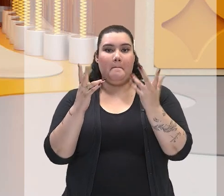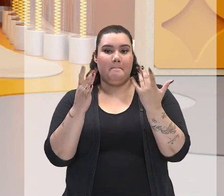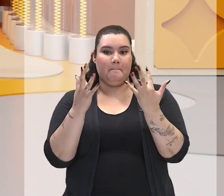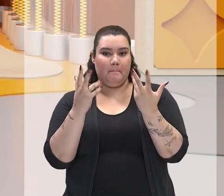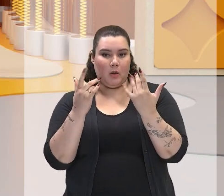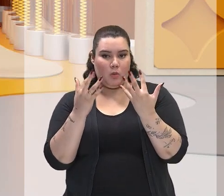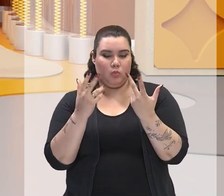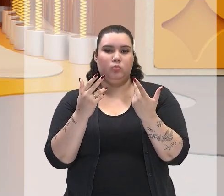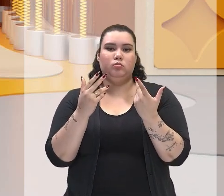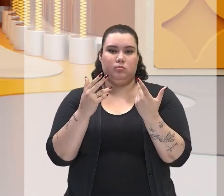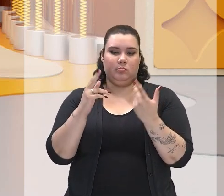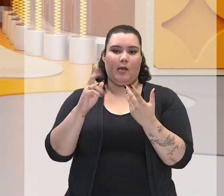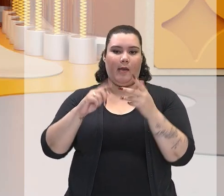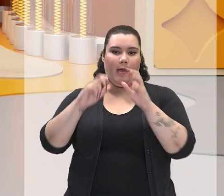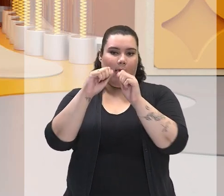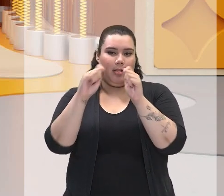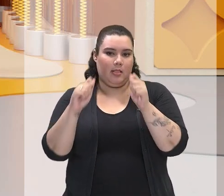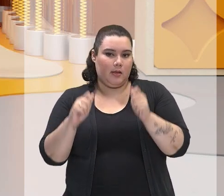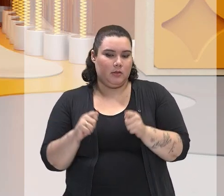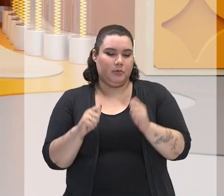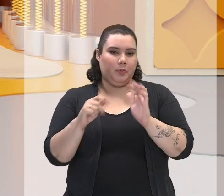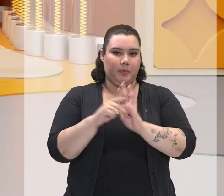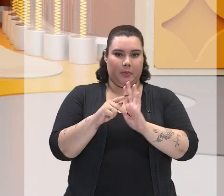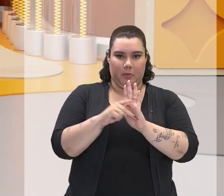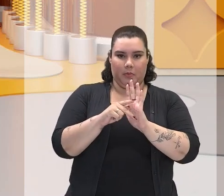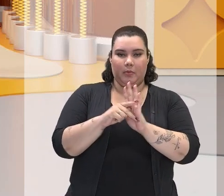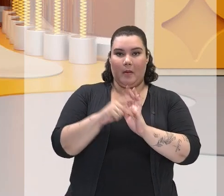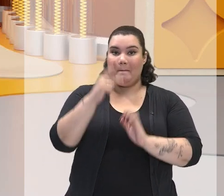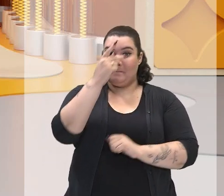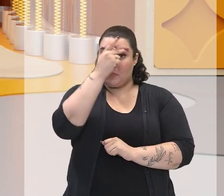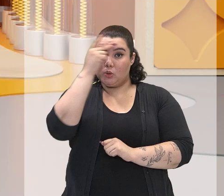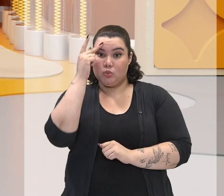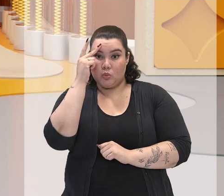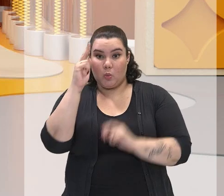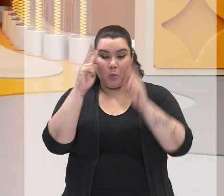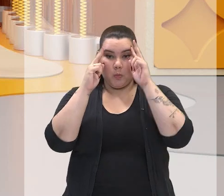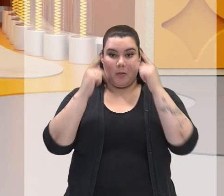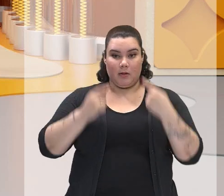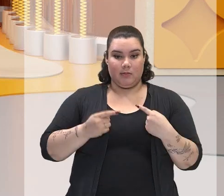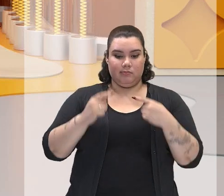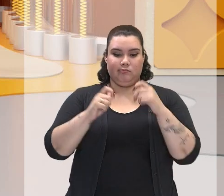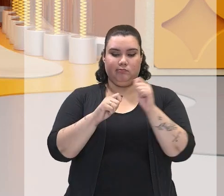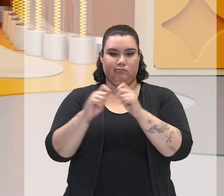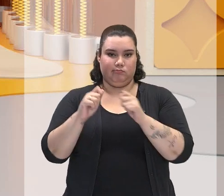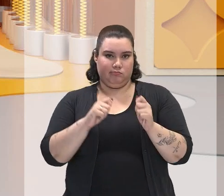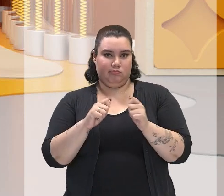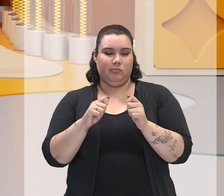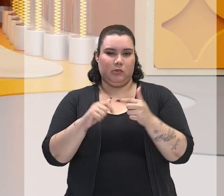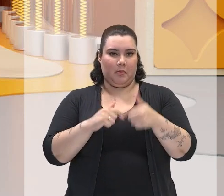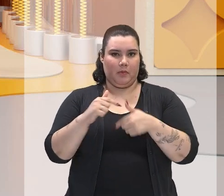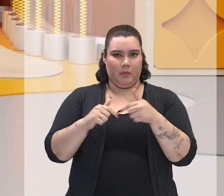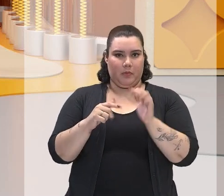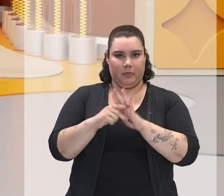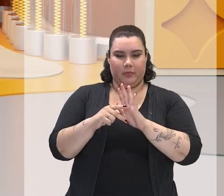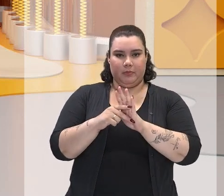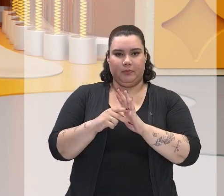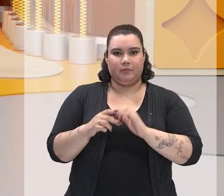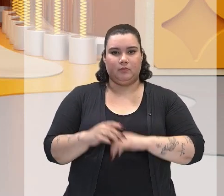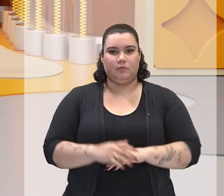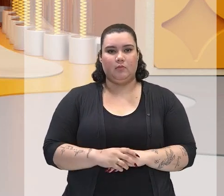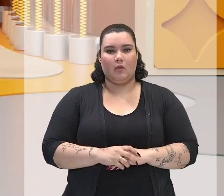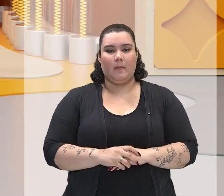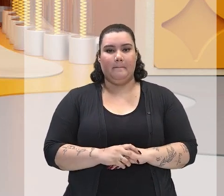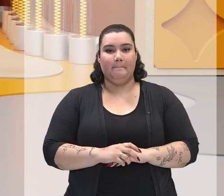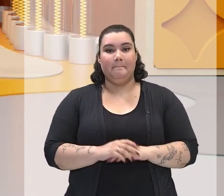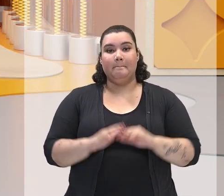ou manual, executado por uma pessoa. Tá bom? Só que, antes de nós termos